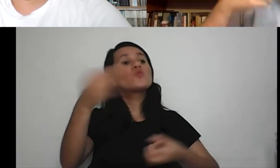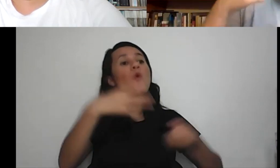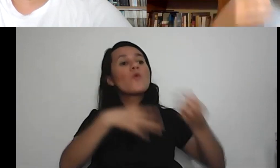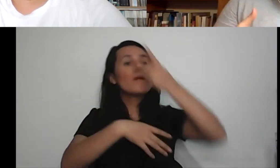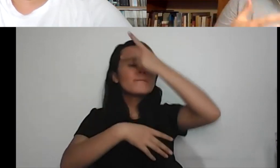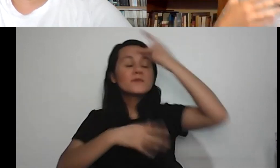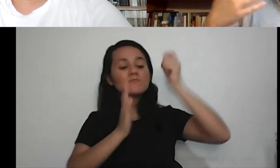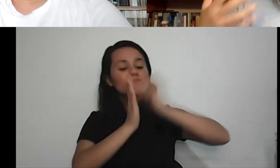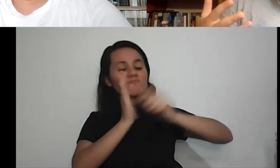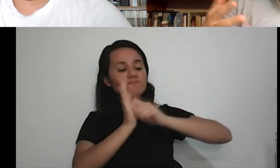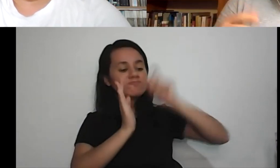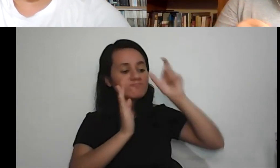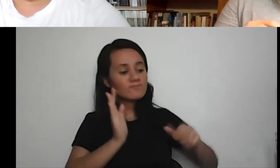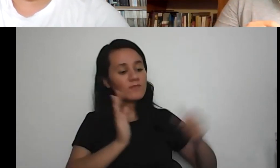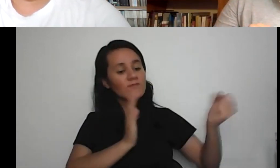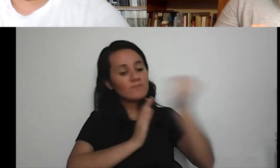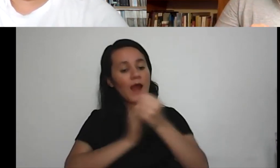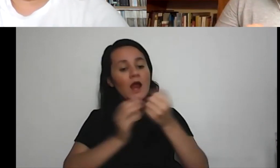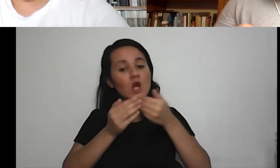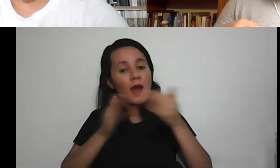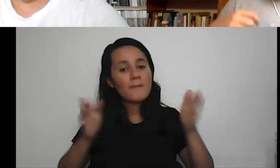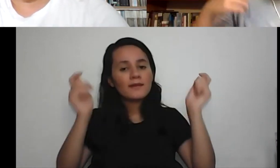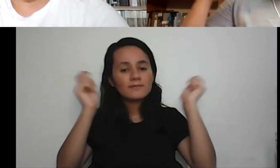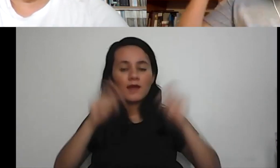né? Continue abrindo